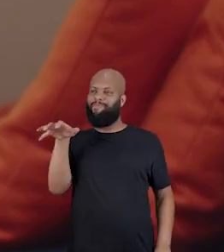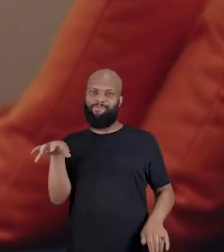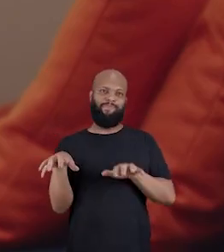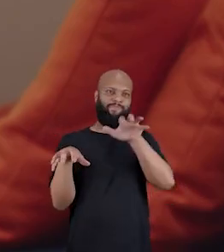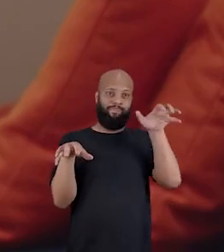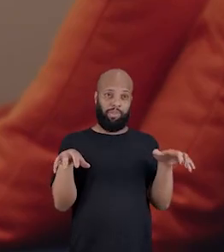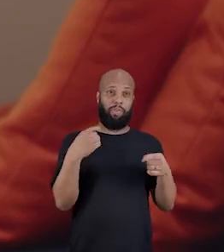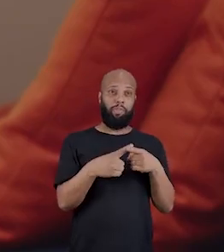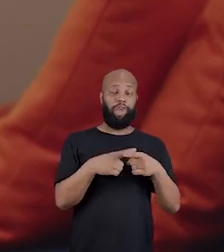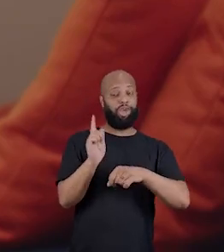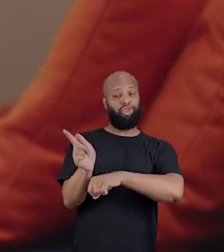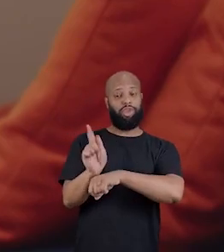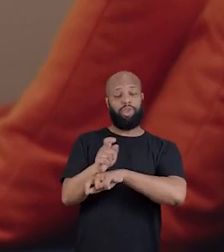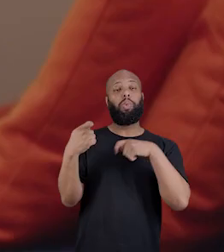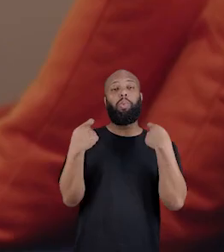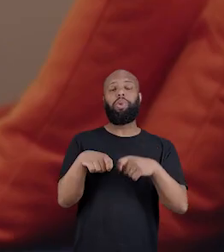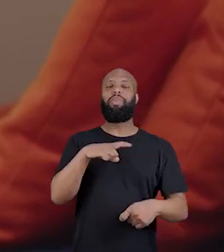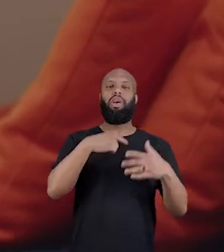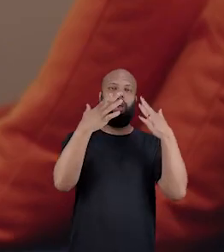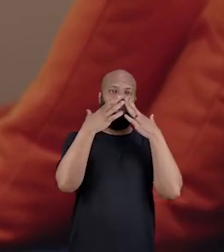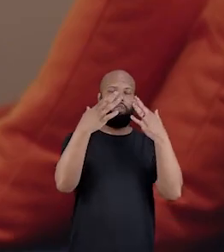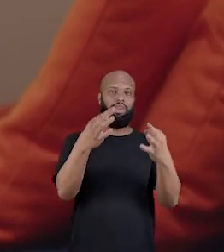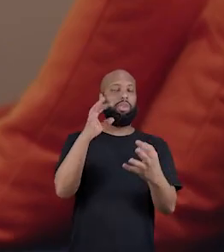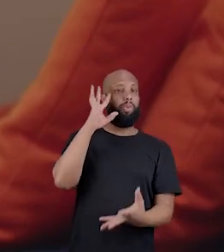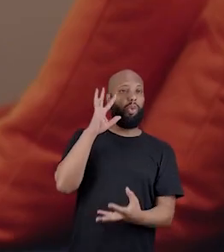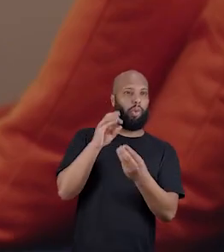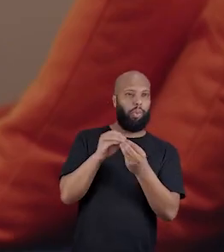de polaridade. O gestor, ele tem que estar muito atento